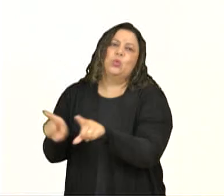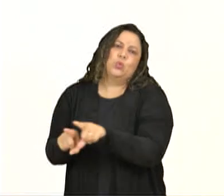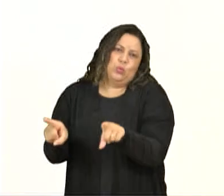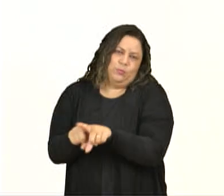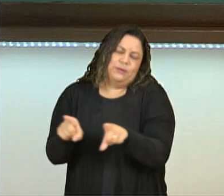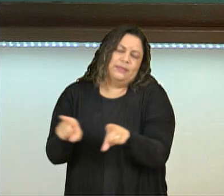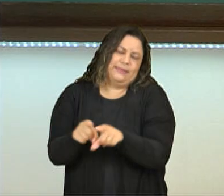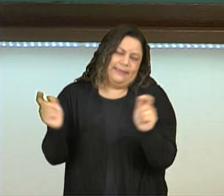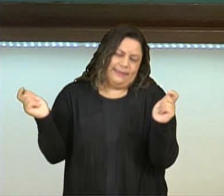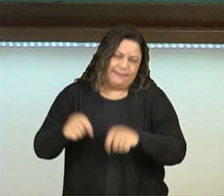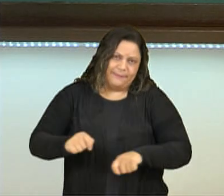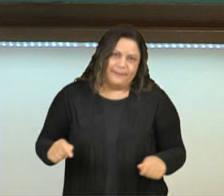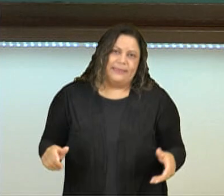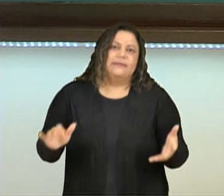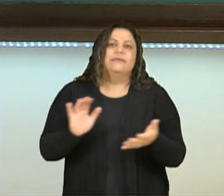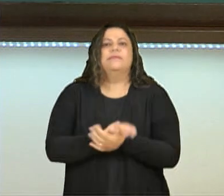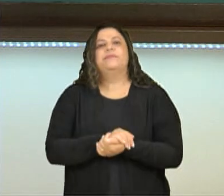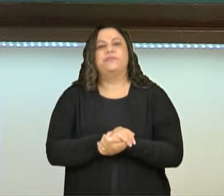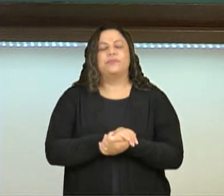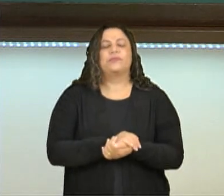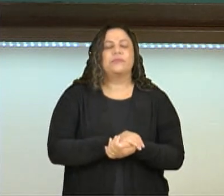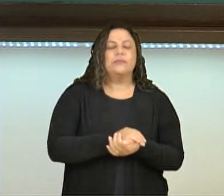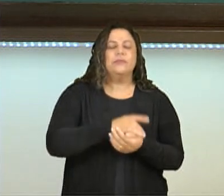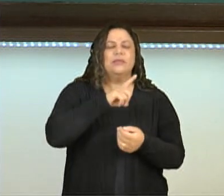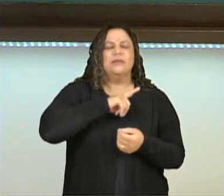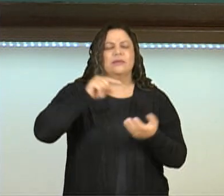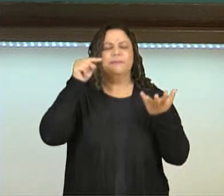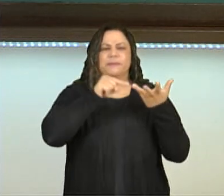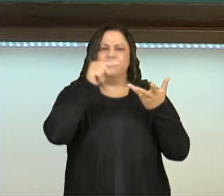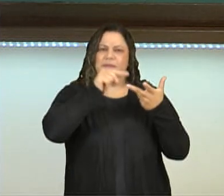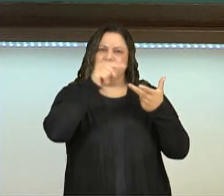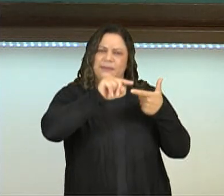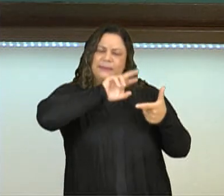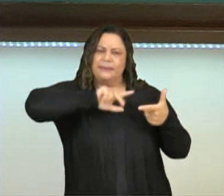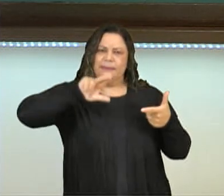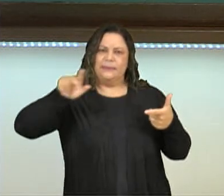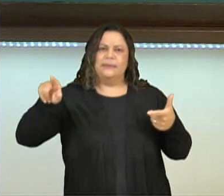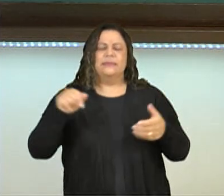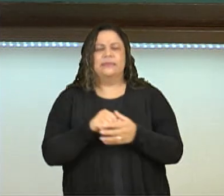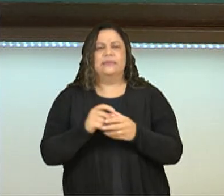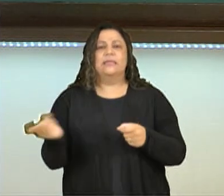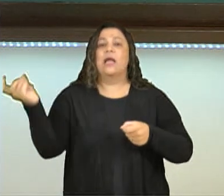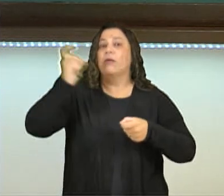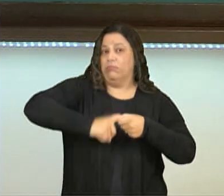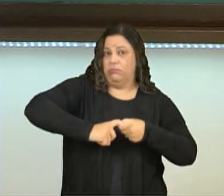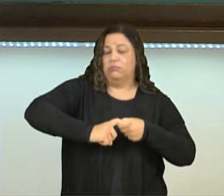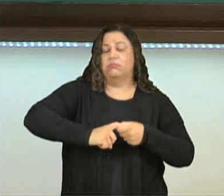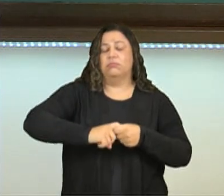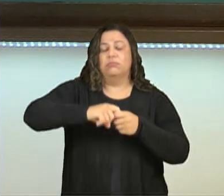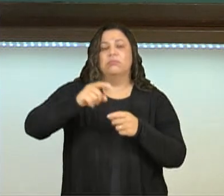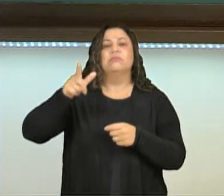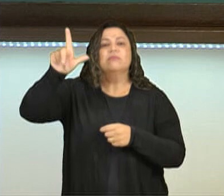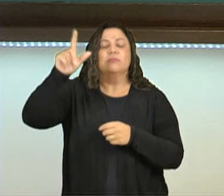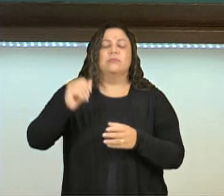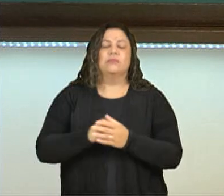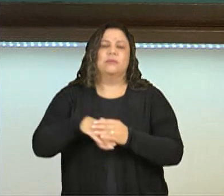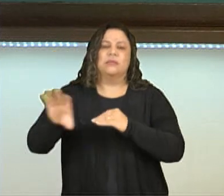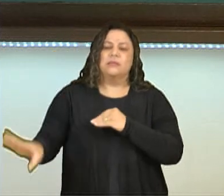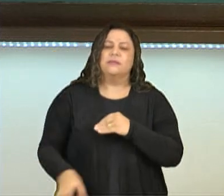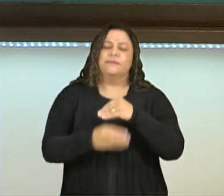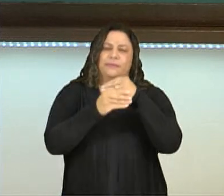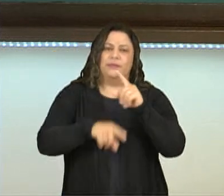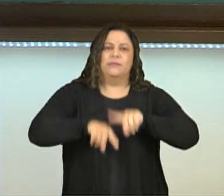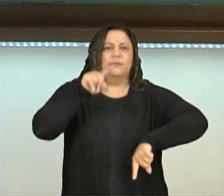gama grande dentro daquela especificação das patentes. Então, no que diz respeito à implementação dos